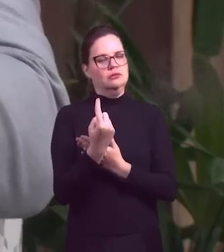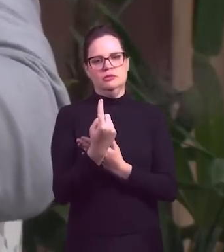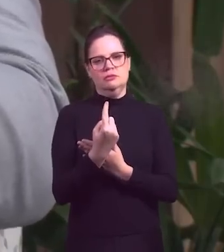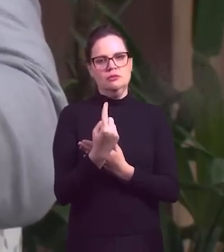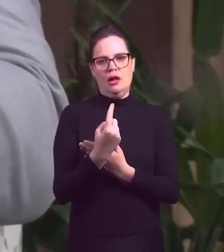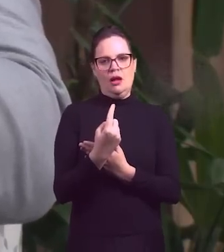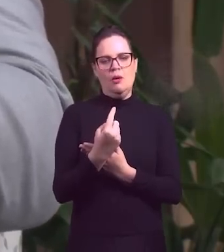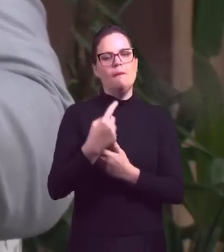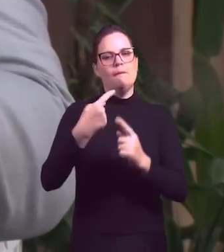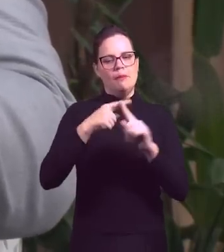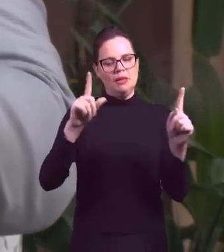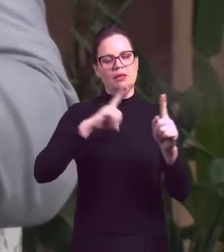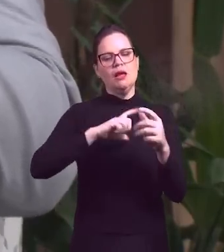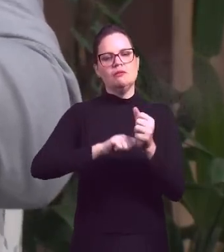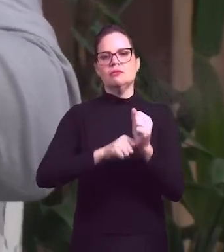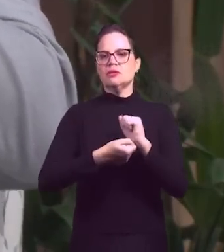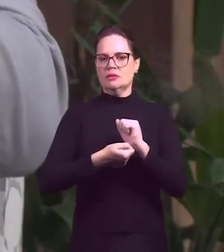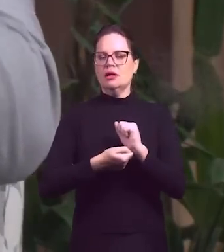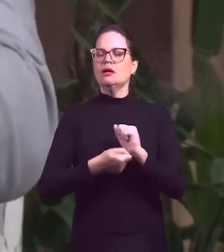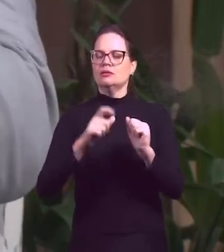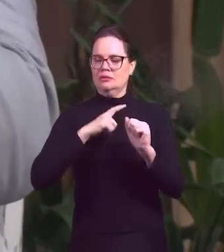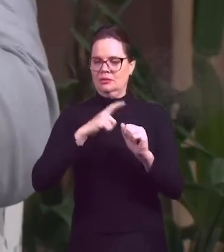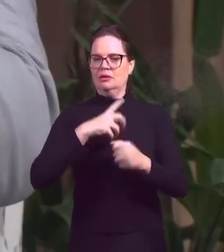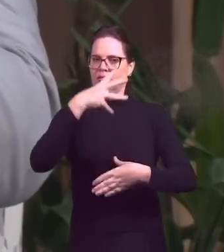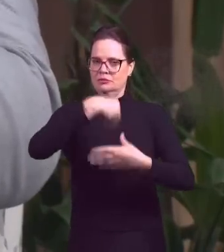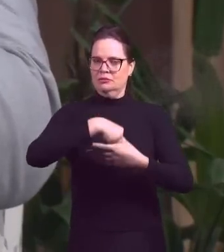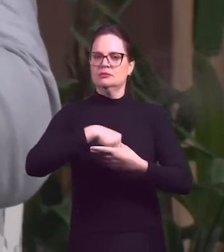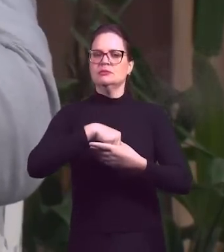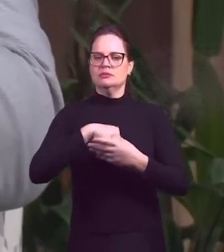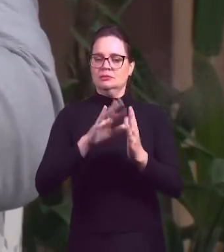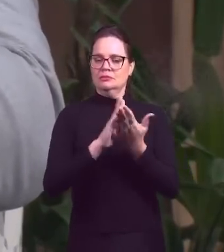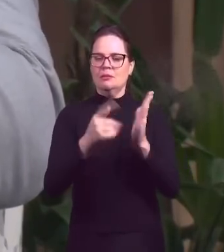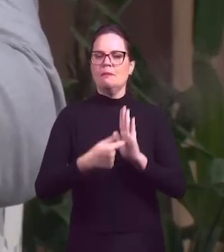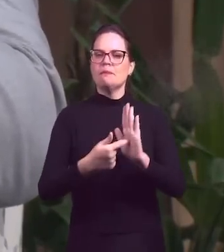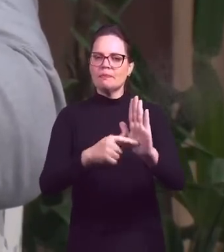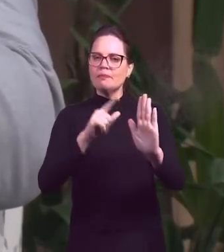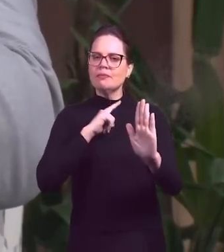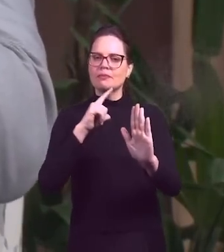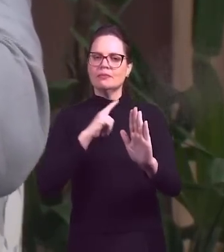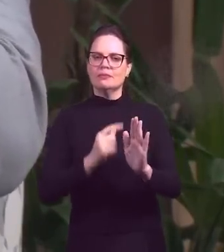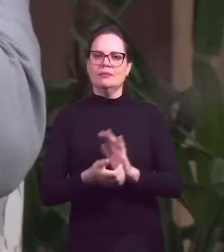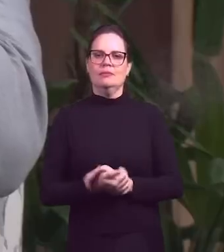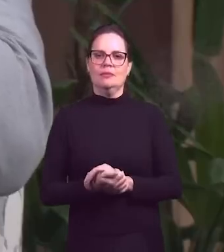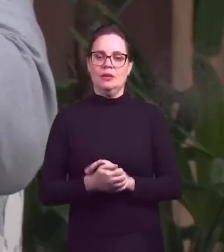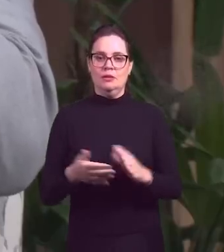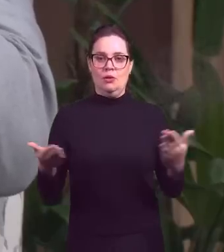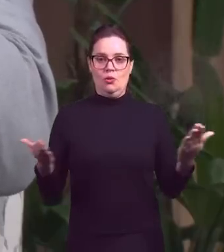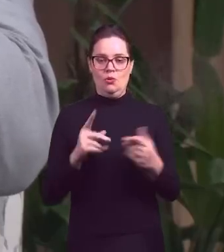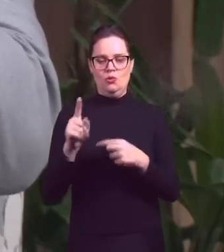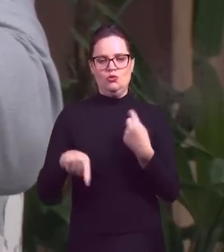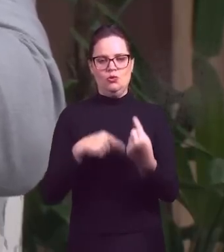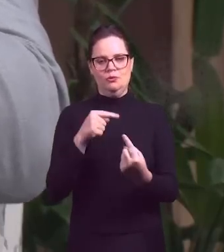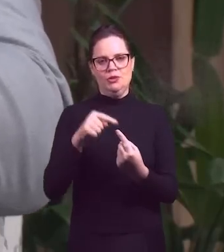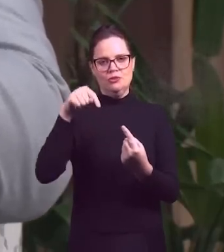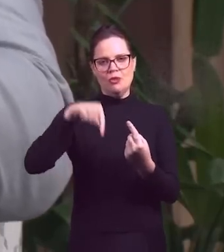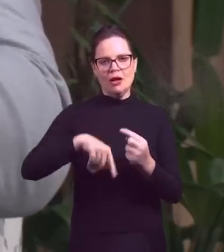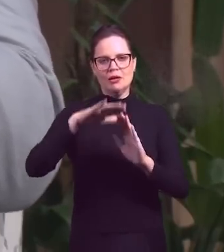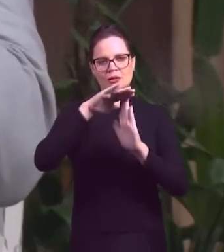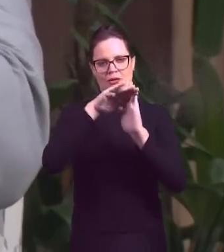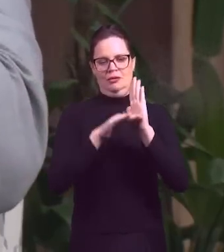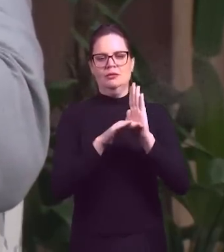na Bíblia ou na palavra, mas ela está aqui, né? Então é isso que o